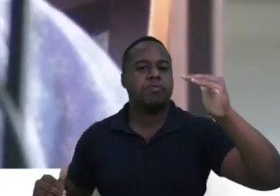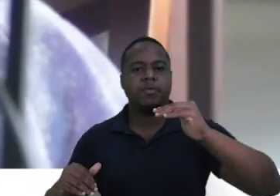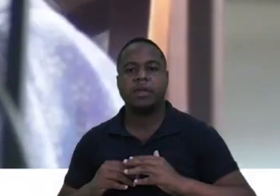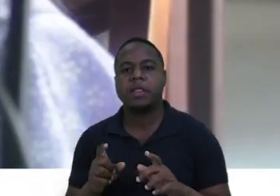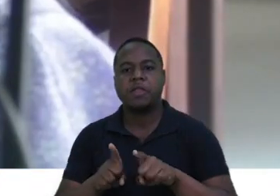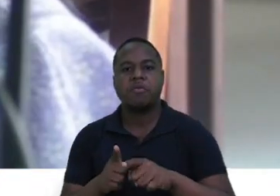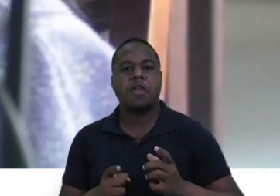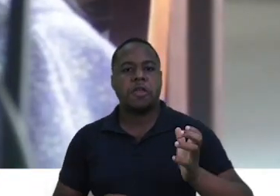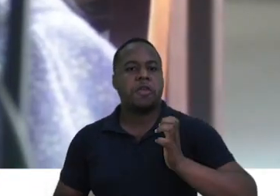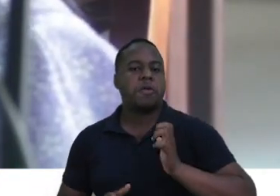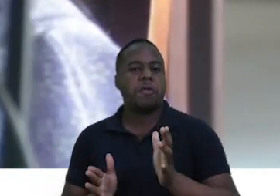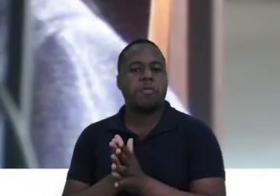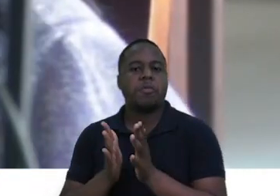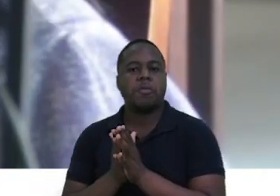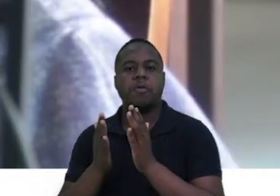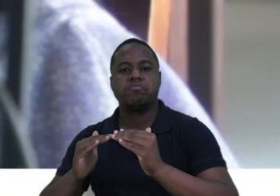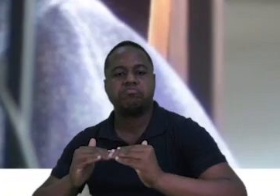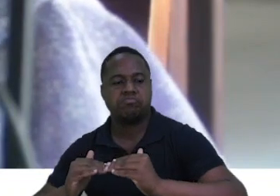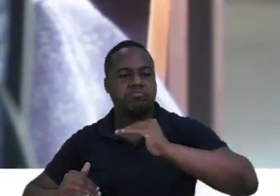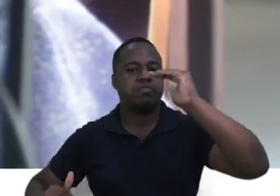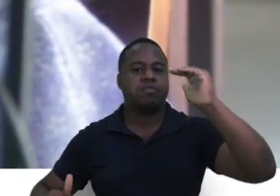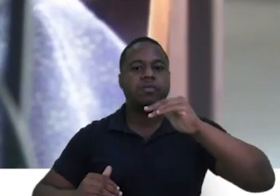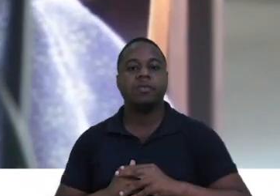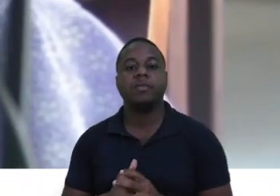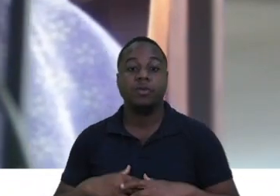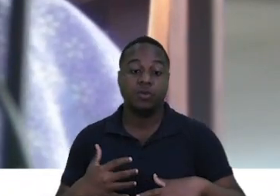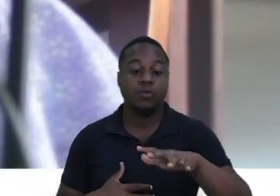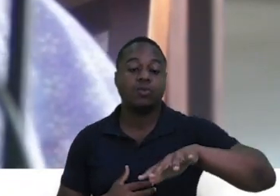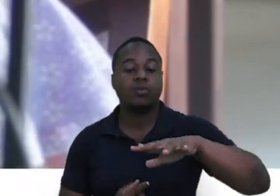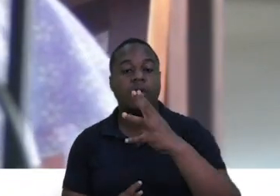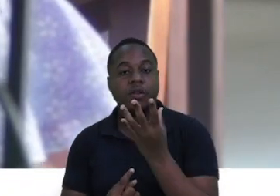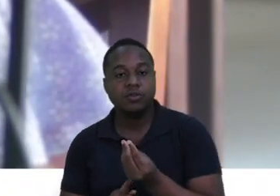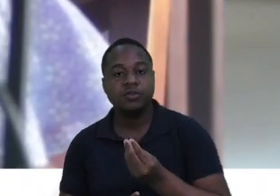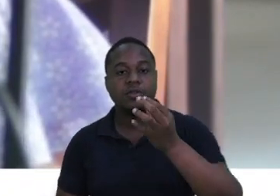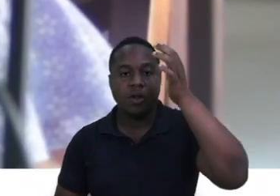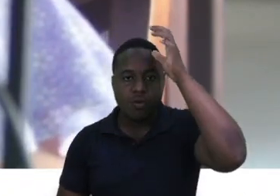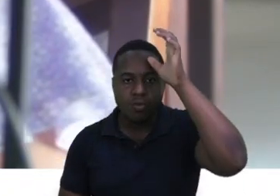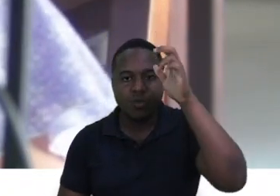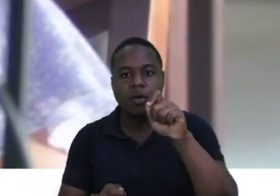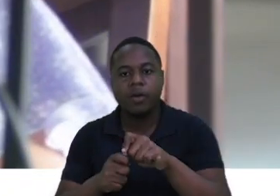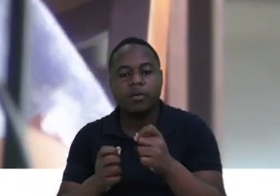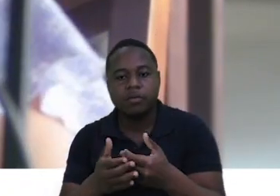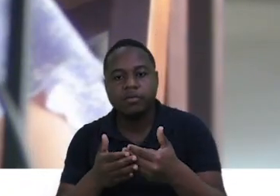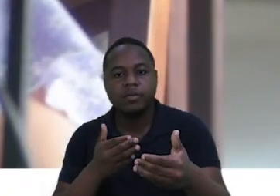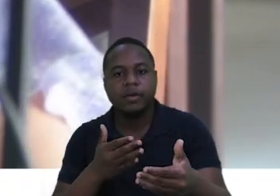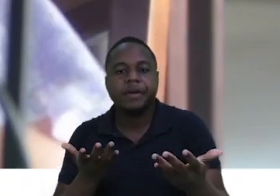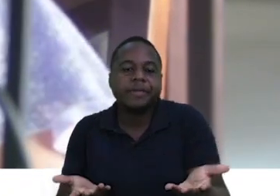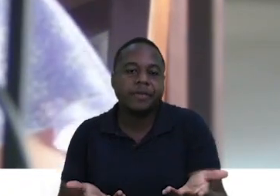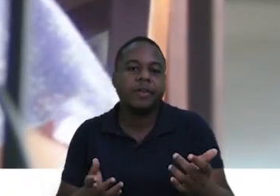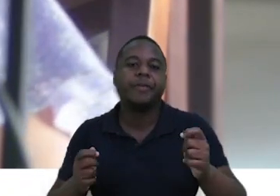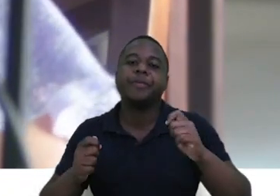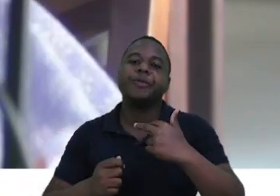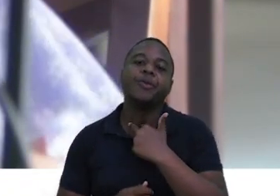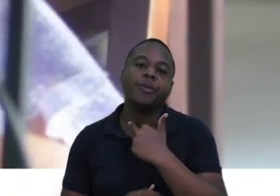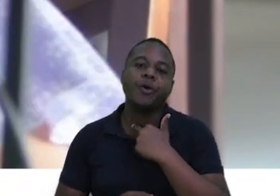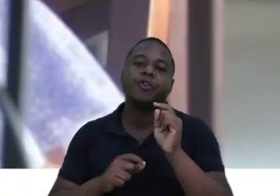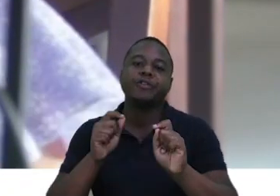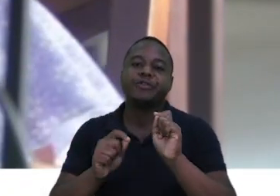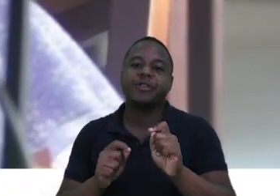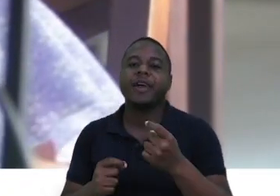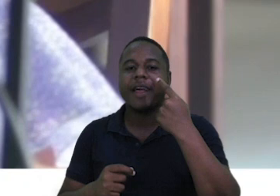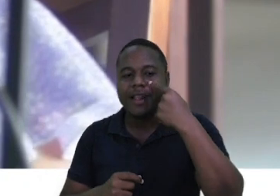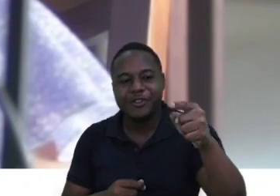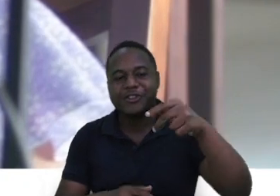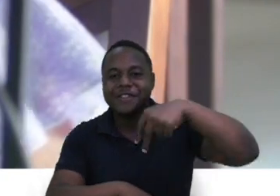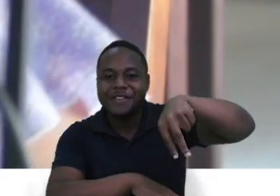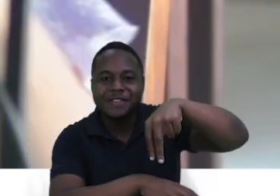papel, né? Enquanto fazedores de cultura, enquanto artistas. Uhum. E aí eu não posso deixar passar em branco sem mostrar o